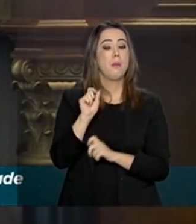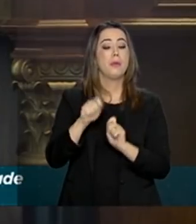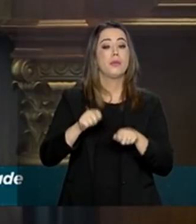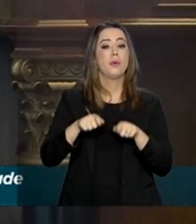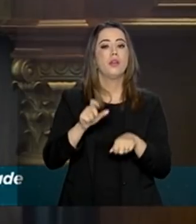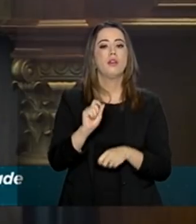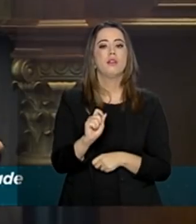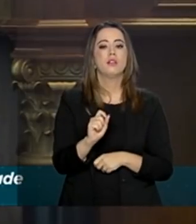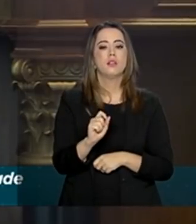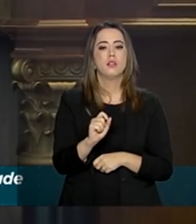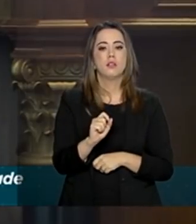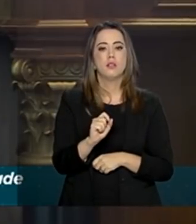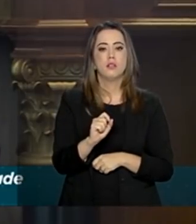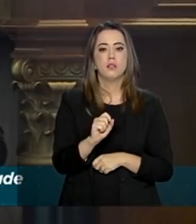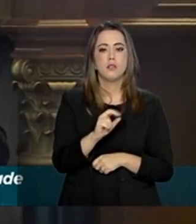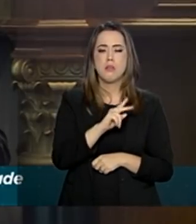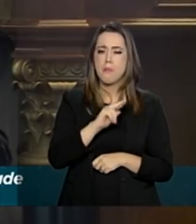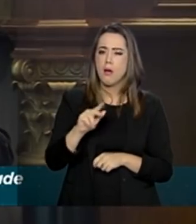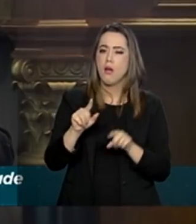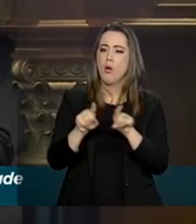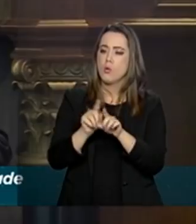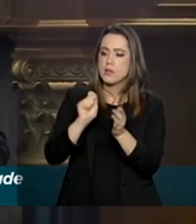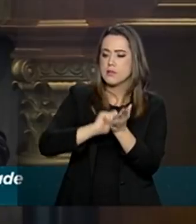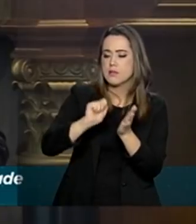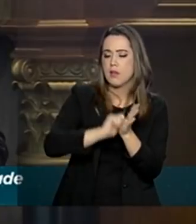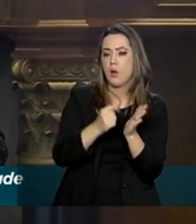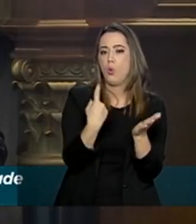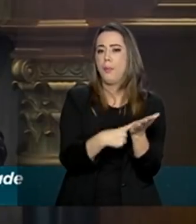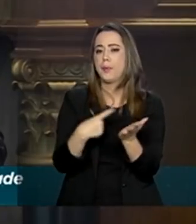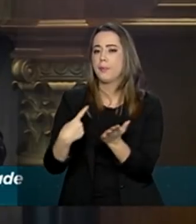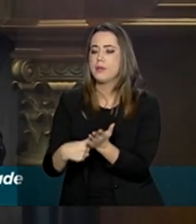sabe, muitos acordos, como assinamos